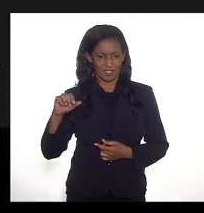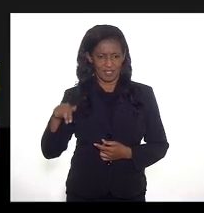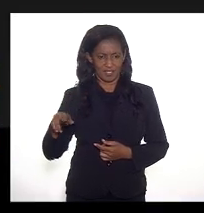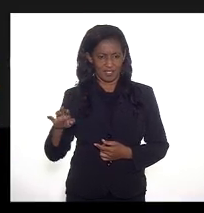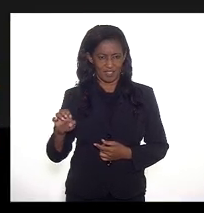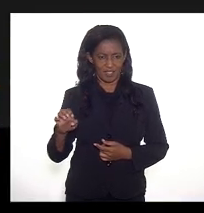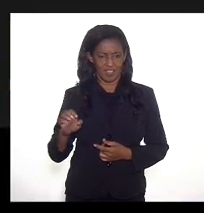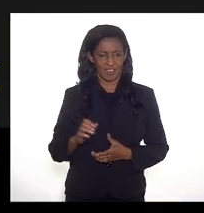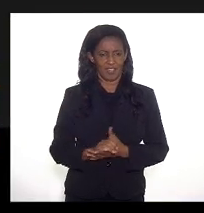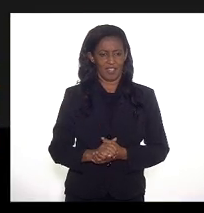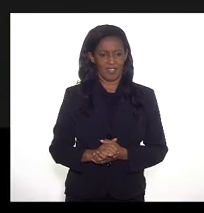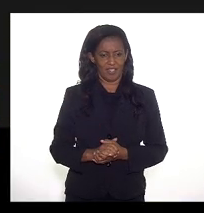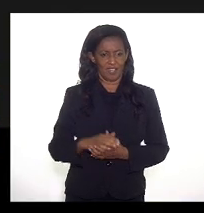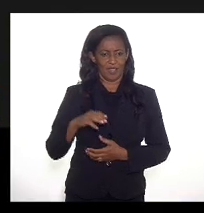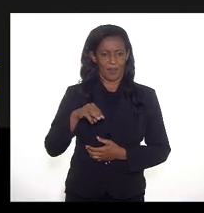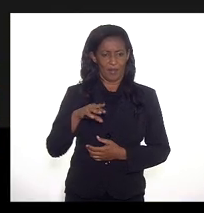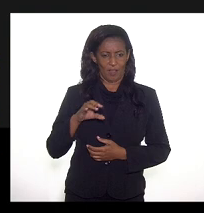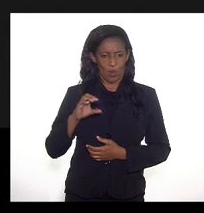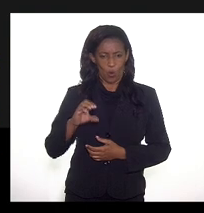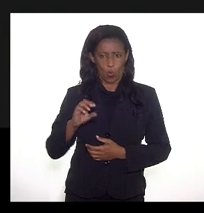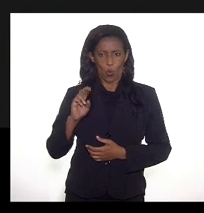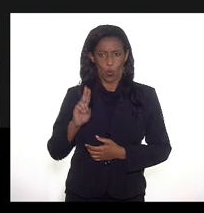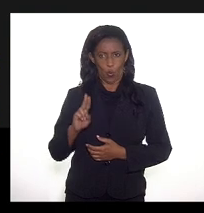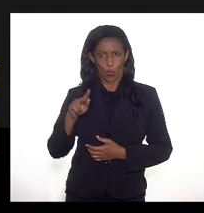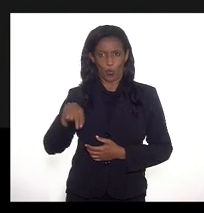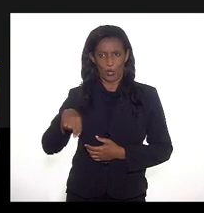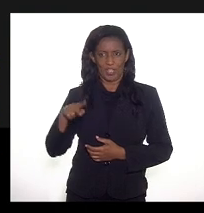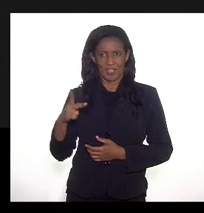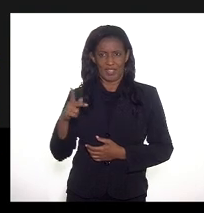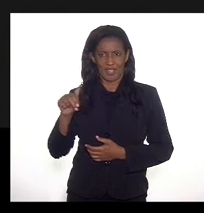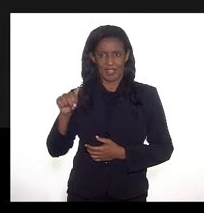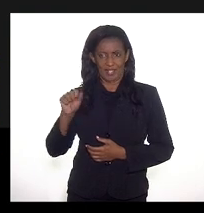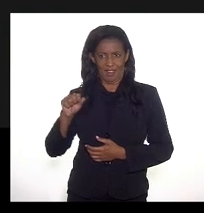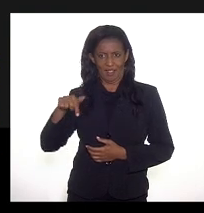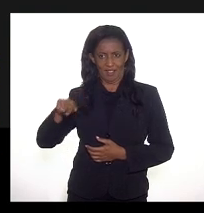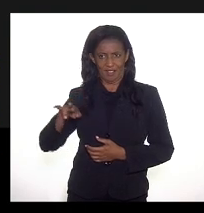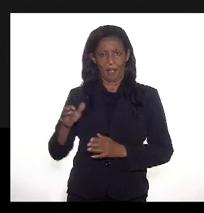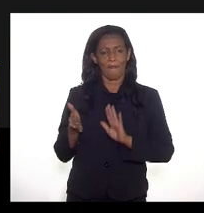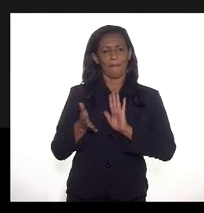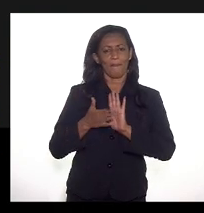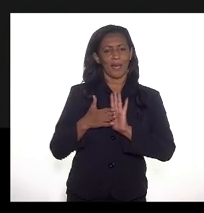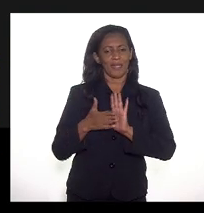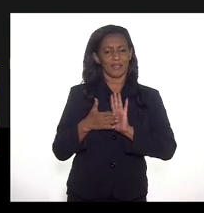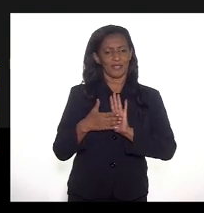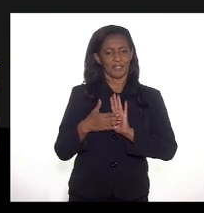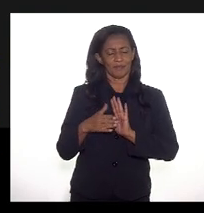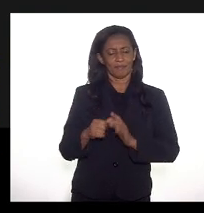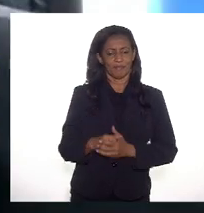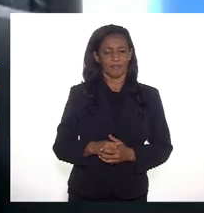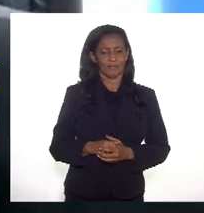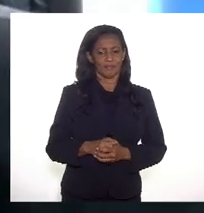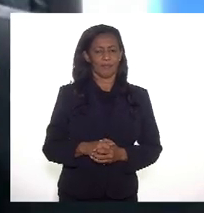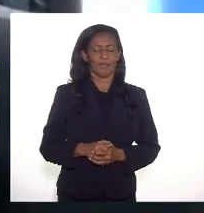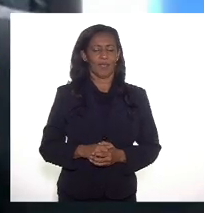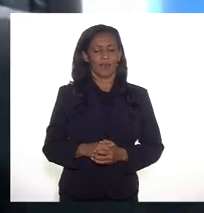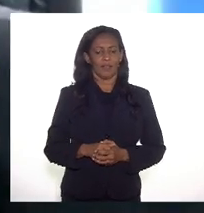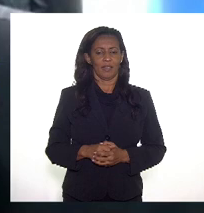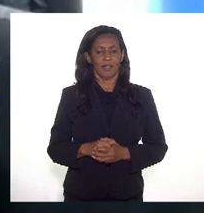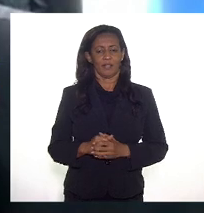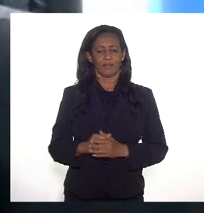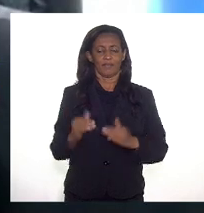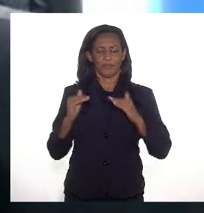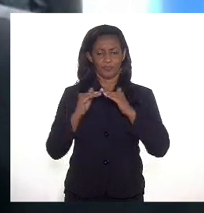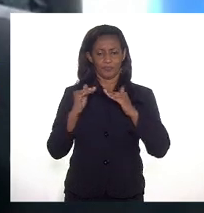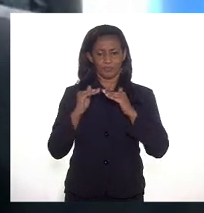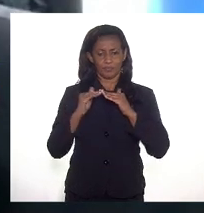Ilustríssima técnica de enfermagem Mônica Kunharski Ferro. Parecer da Comissão de Normas Internas e Proposições Externas é